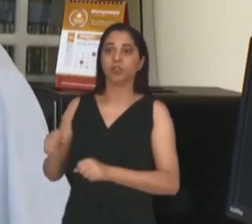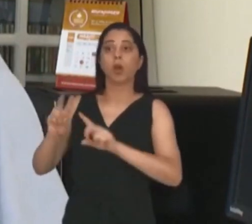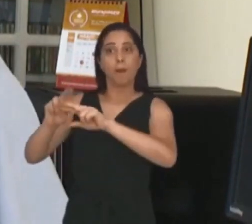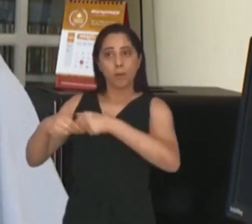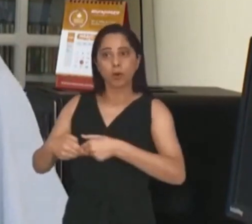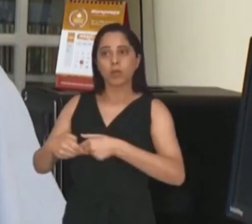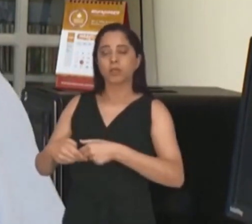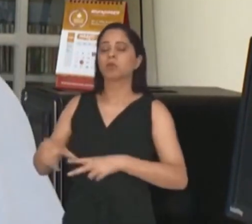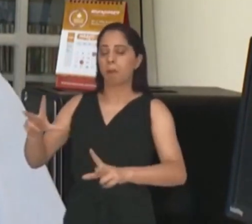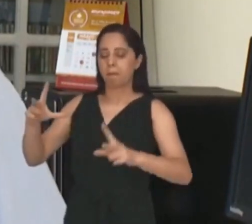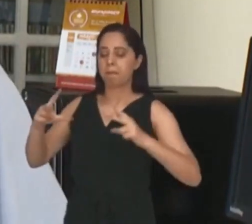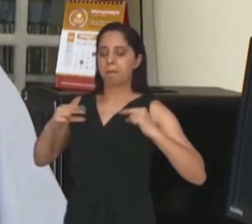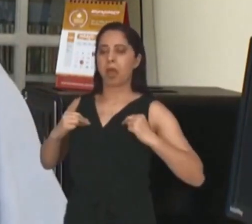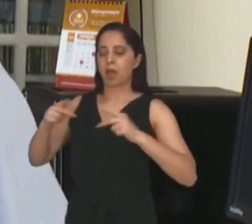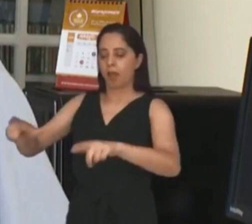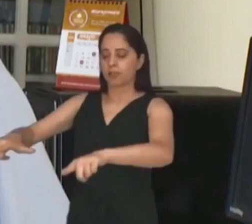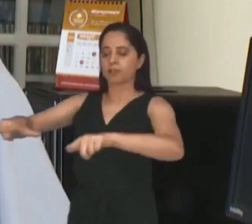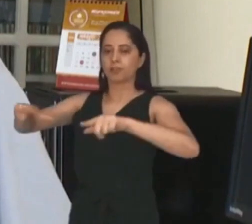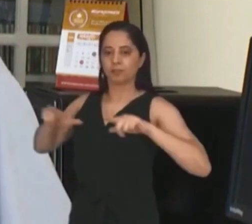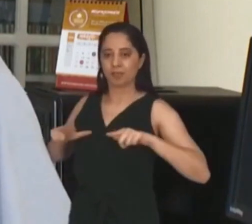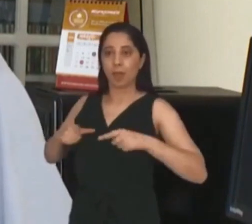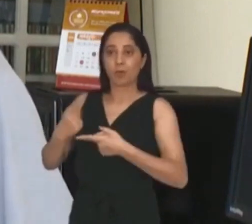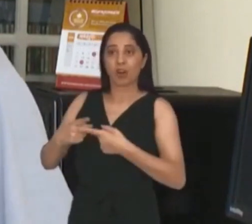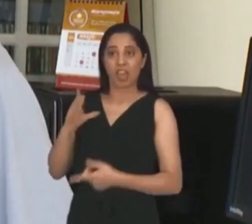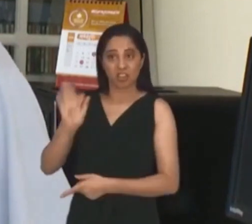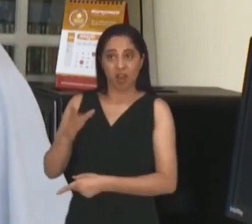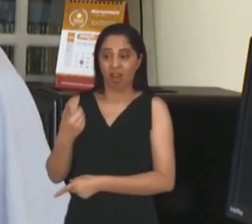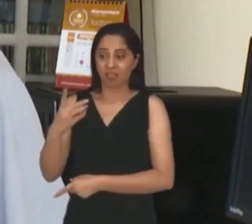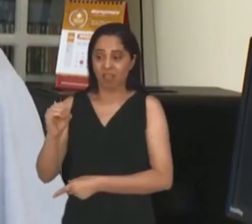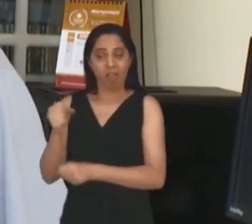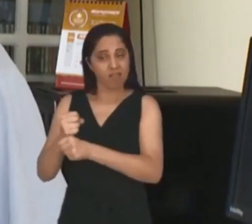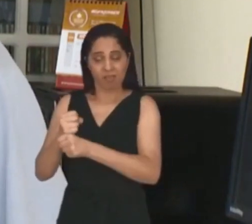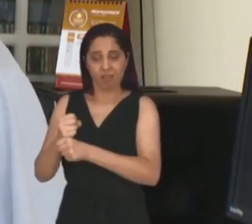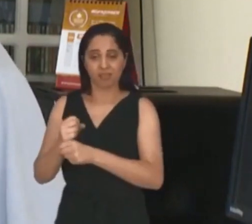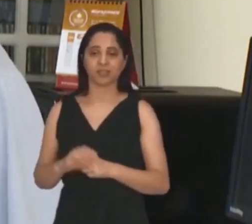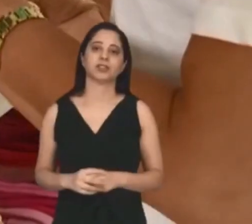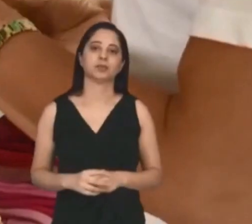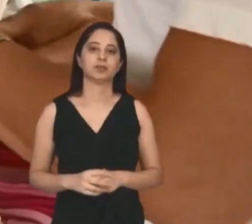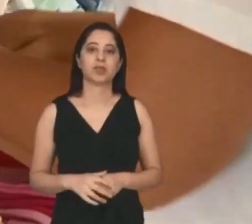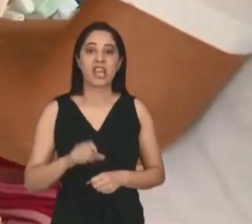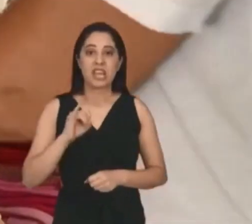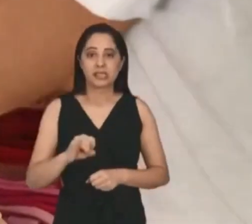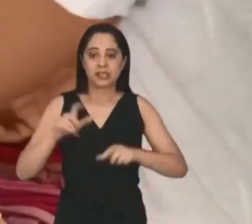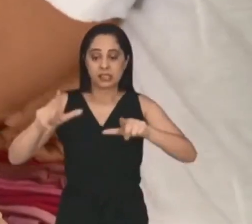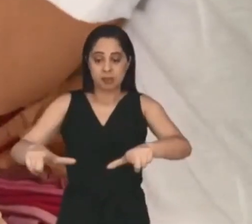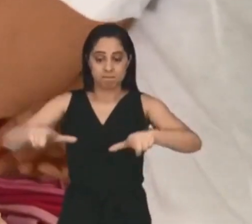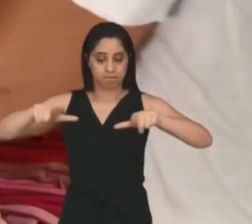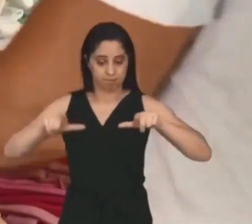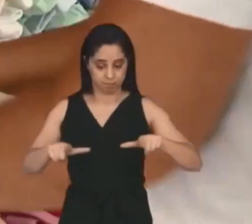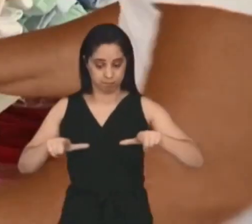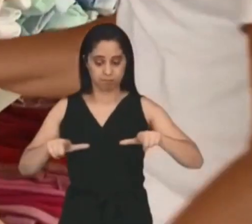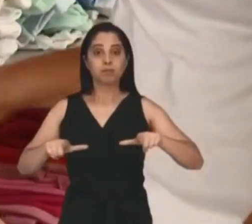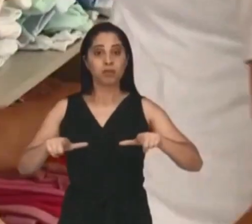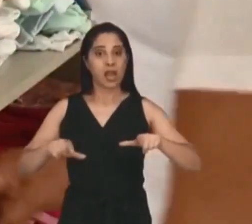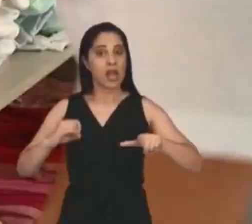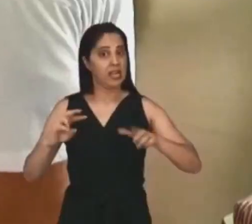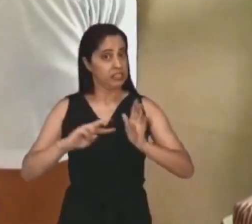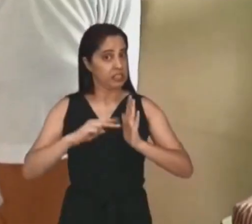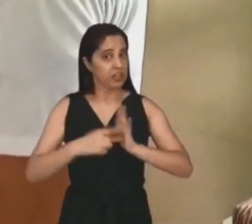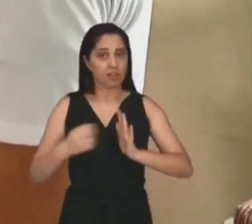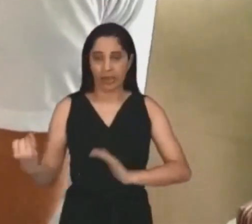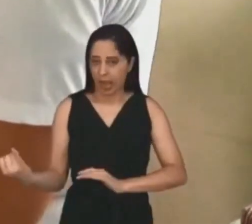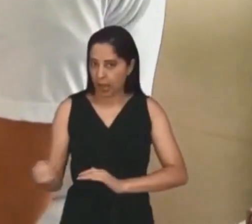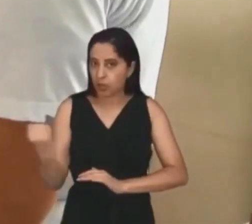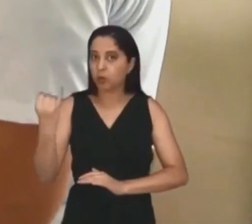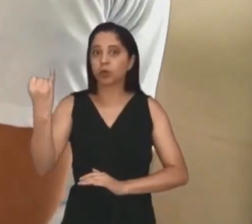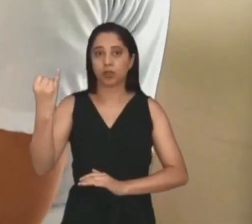daí o título de utilidade pública, que vem bem a calhar nos nossos 10 anos AMA. Ter a declaração de utilidade pública é um